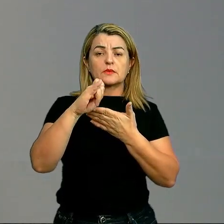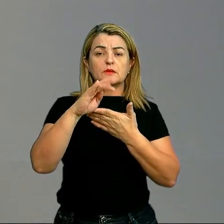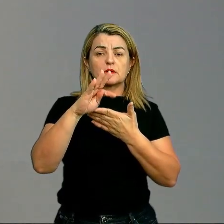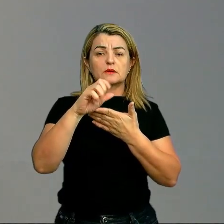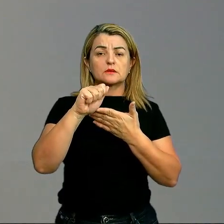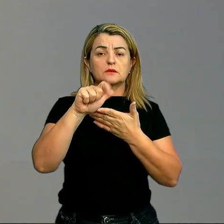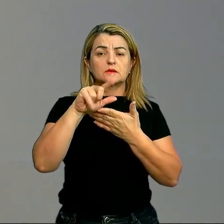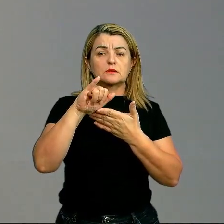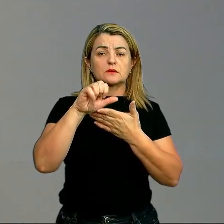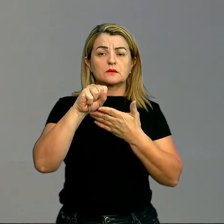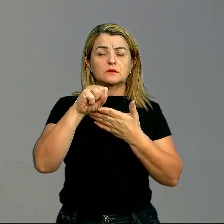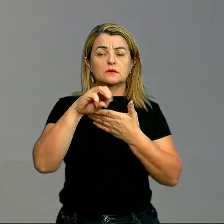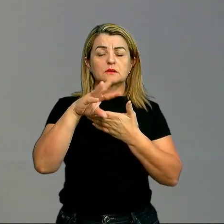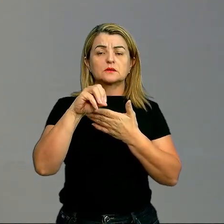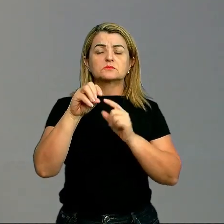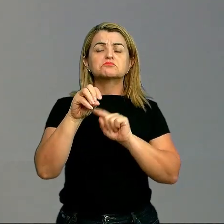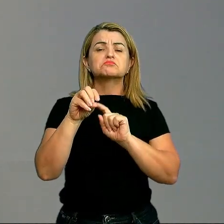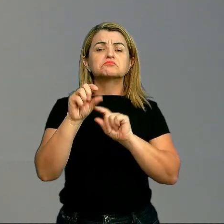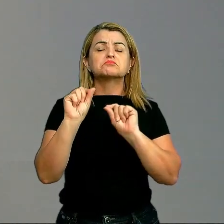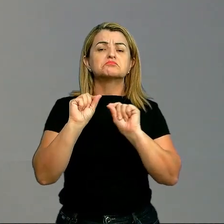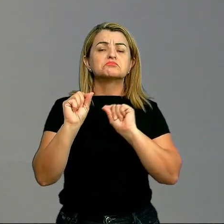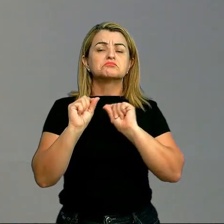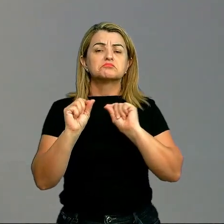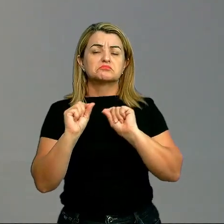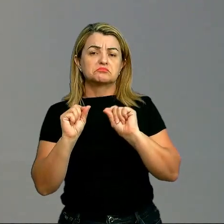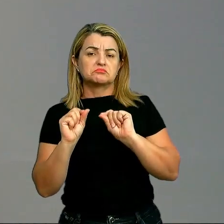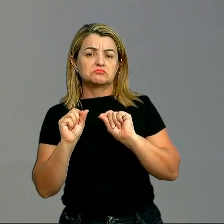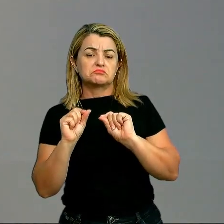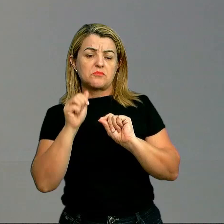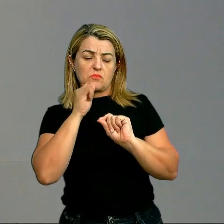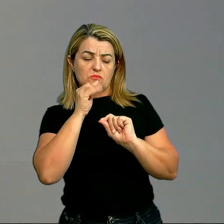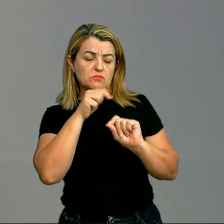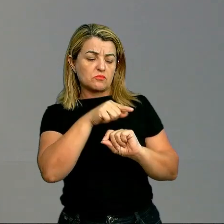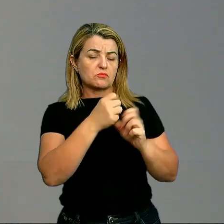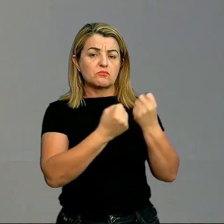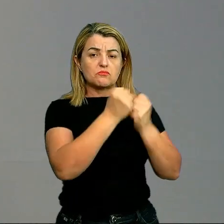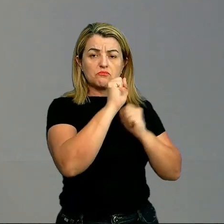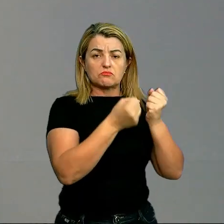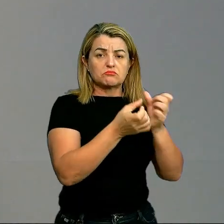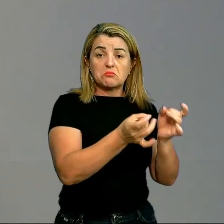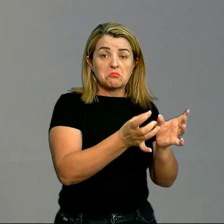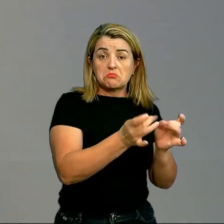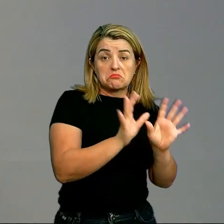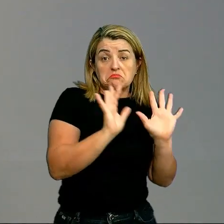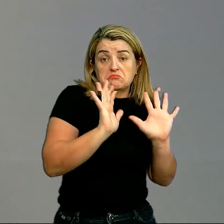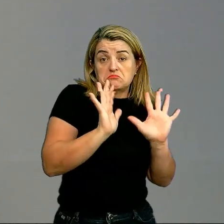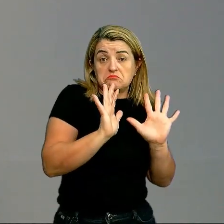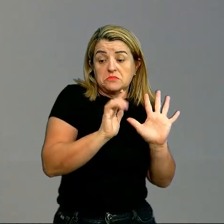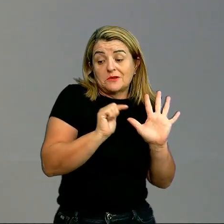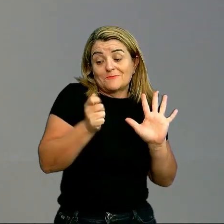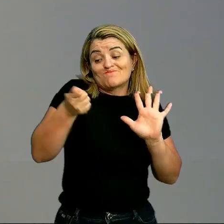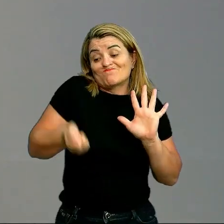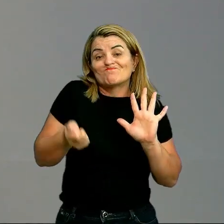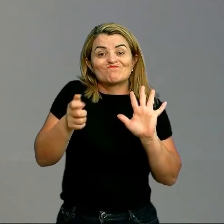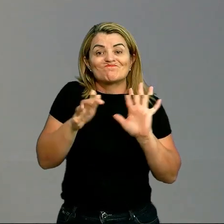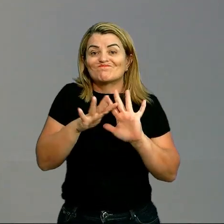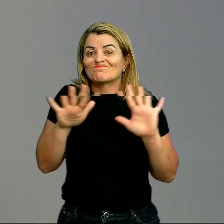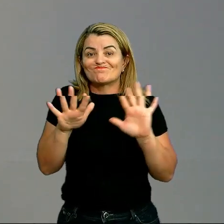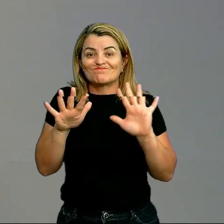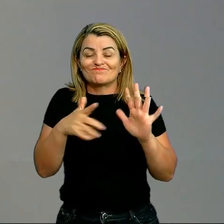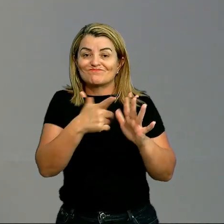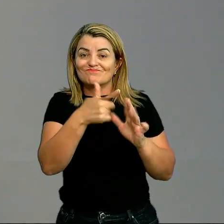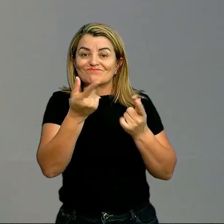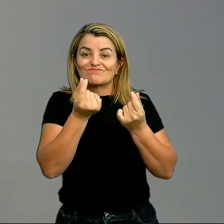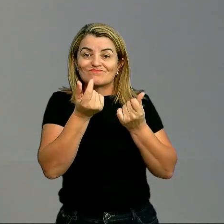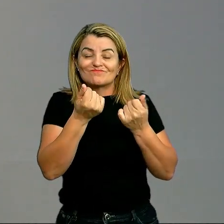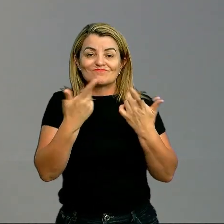base. Então, se a fábrica ela não tem para quem vender, consequentemente, ela não tem como pagar as suas contas.